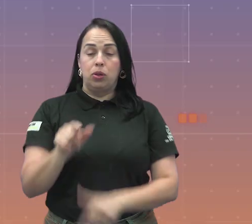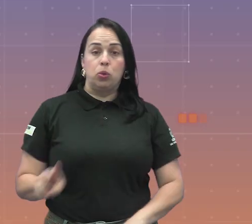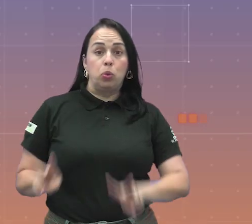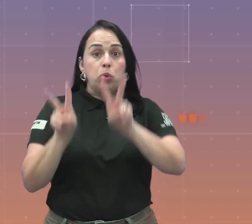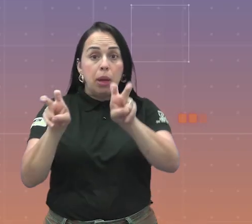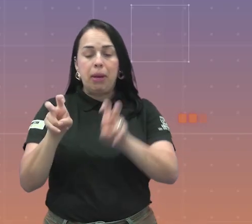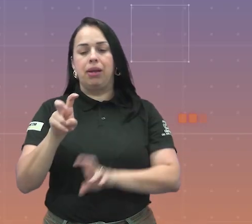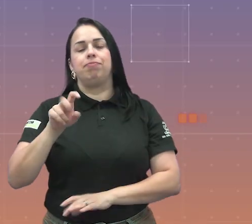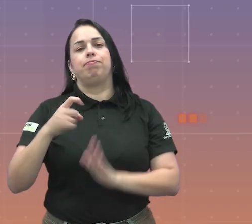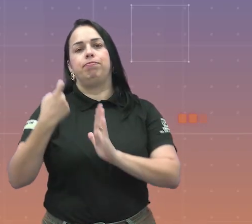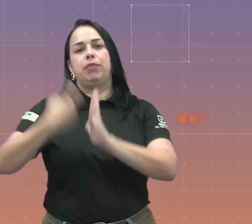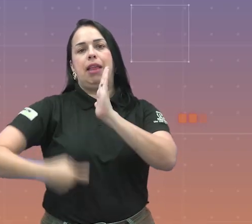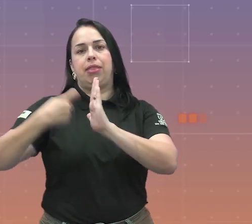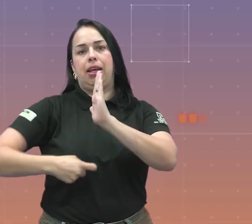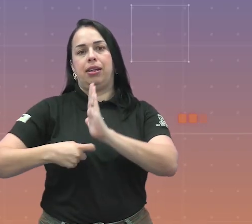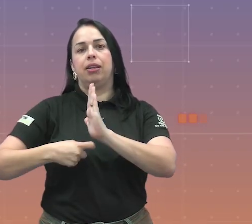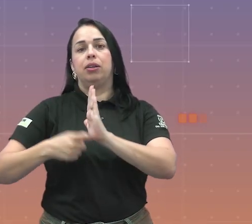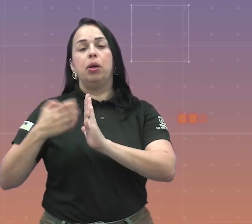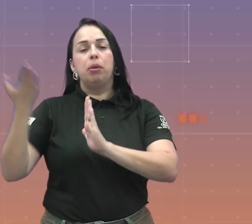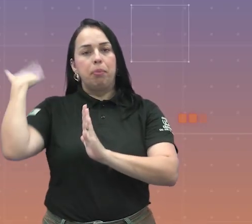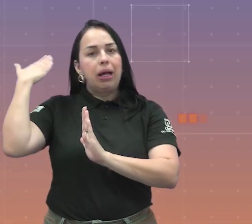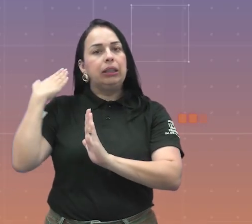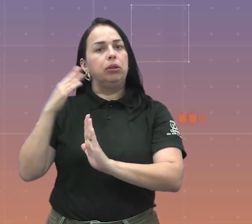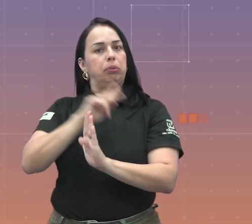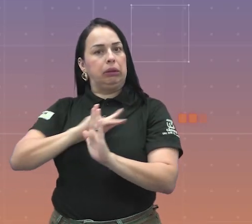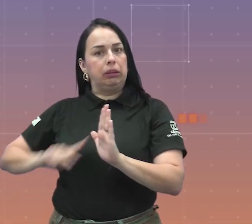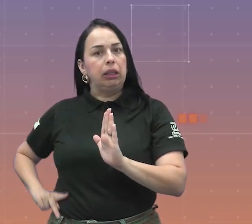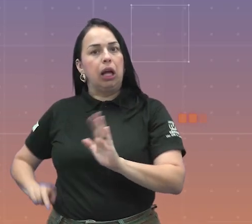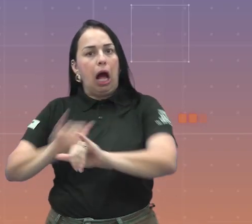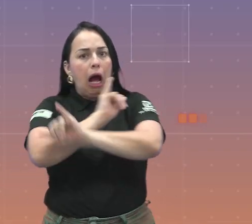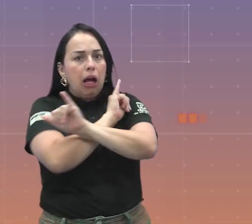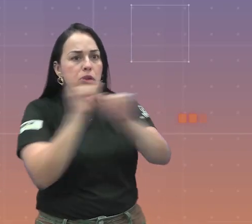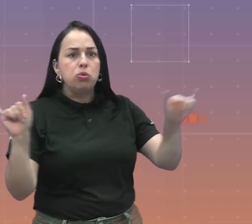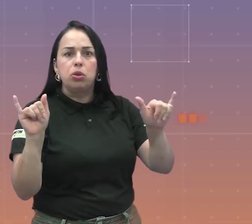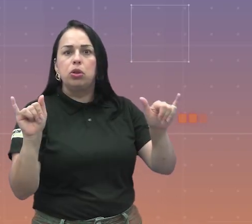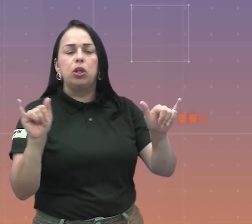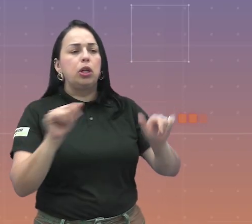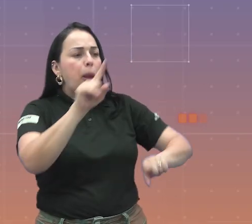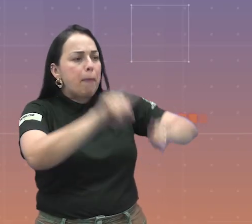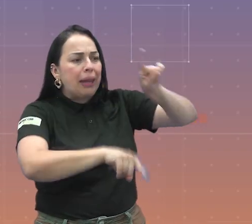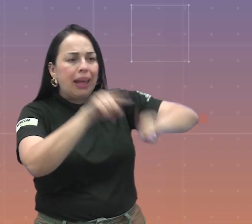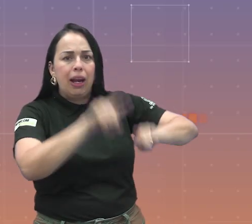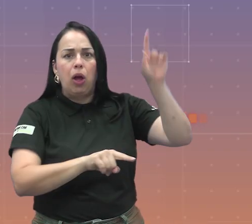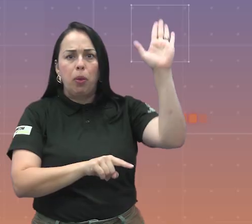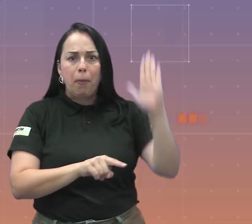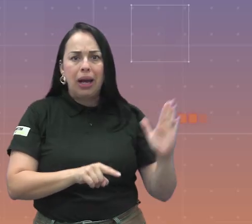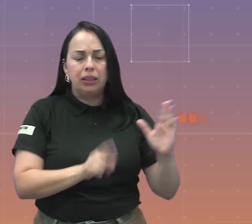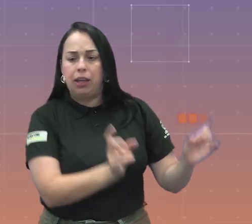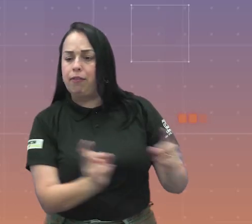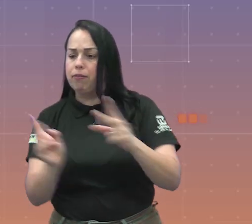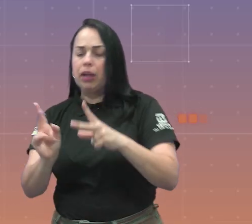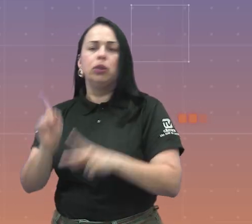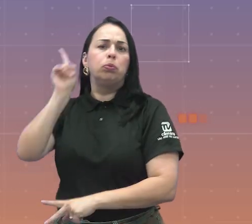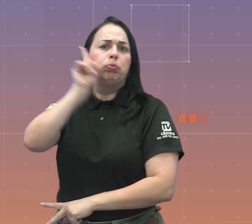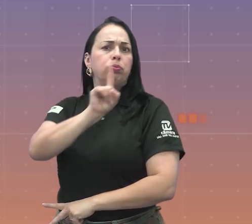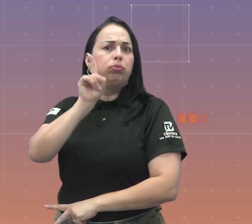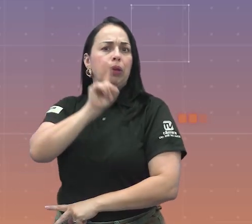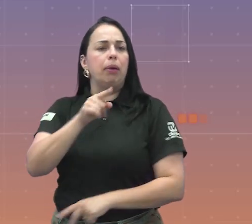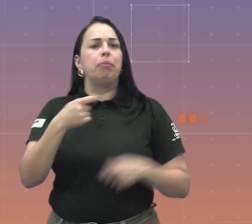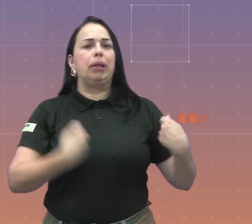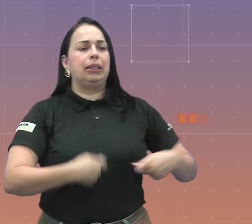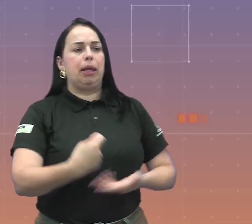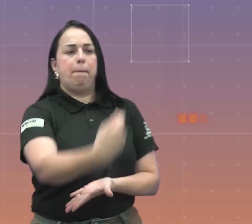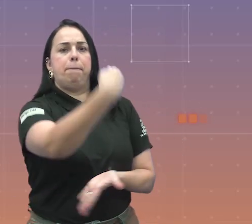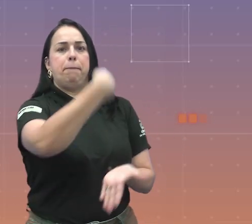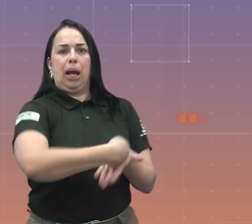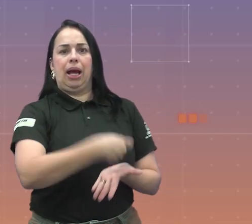chamado tarifaço. Na época, o presidente Donald Trump anunciou que todos os produtos brasileiros exportados para os